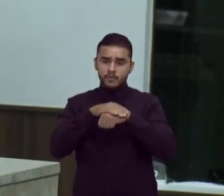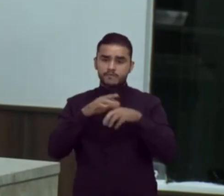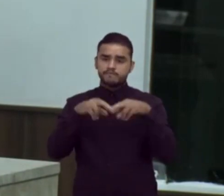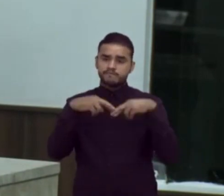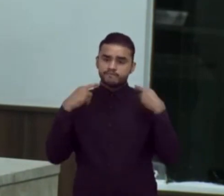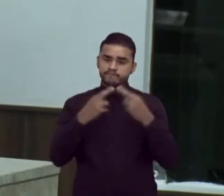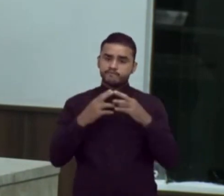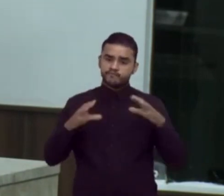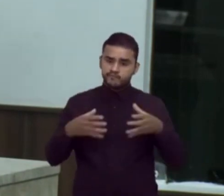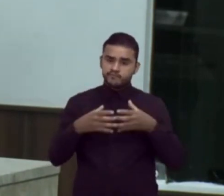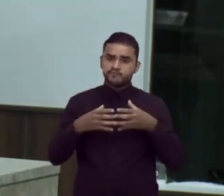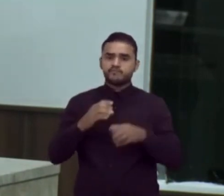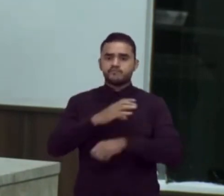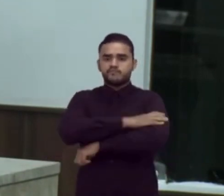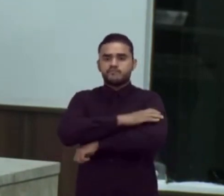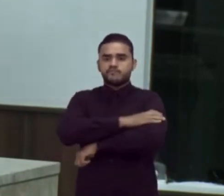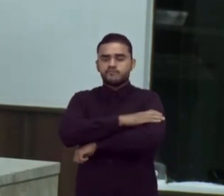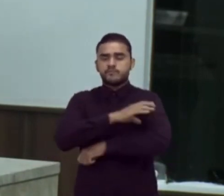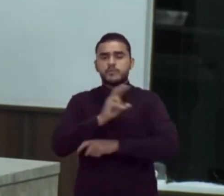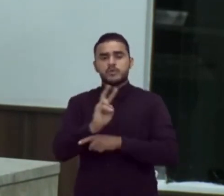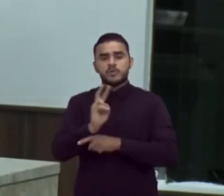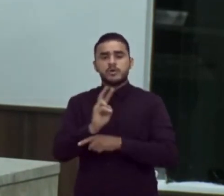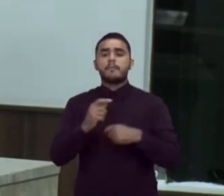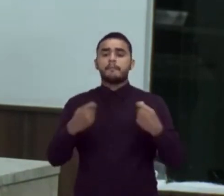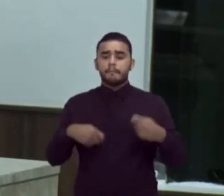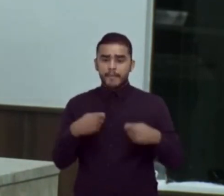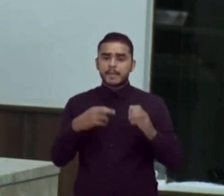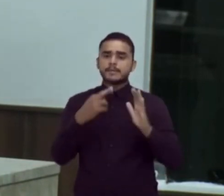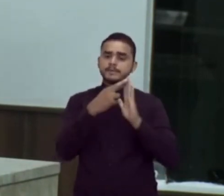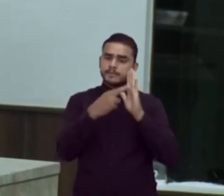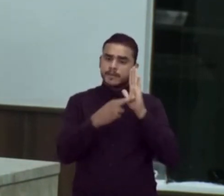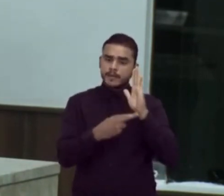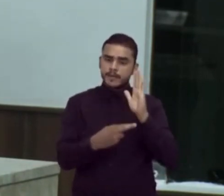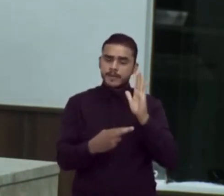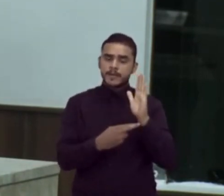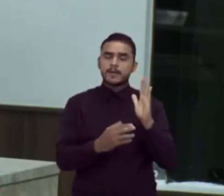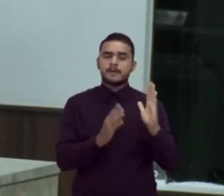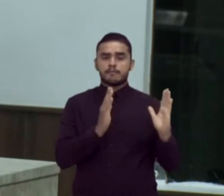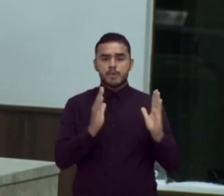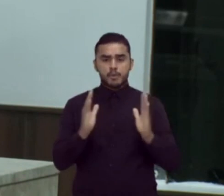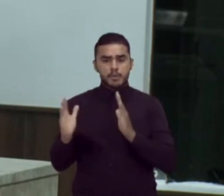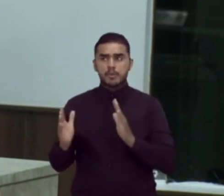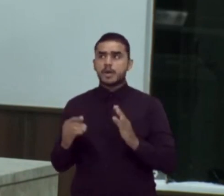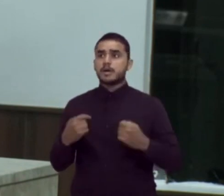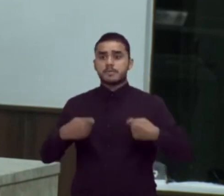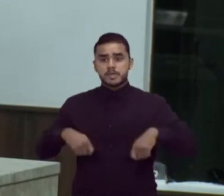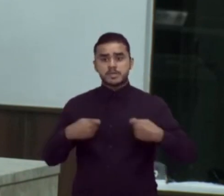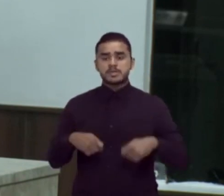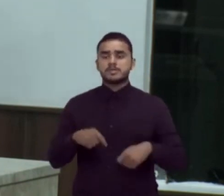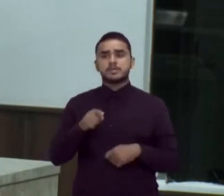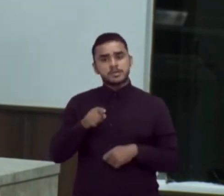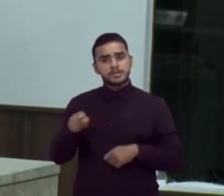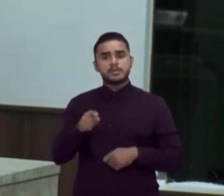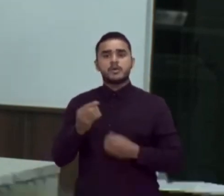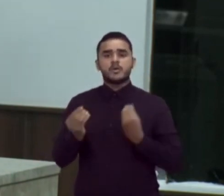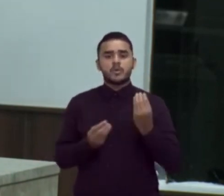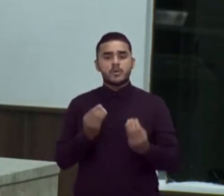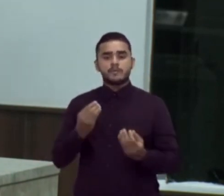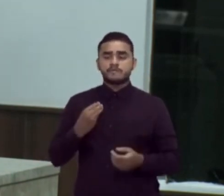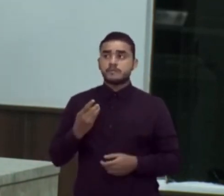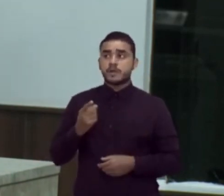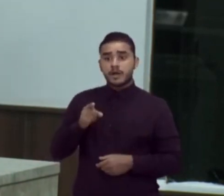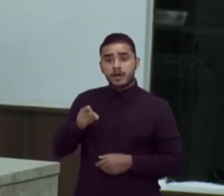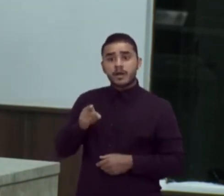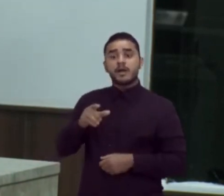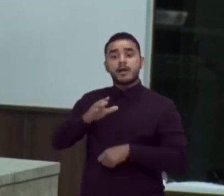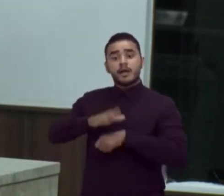dessa reunião tenha sido a adoção de um protocolo adequado para a atuação da Guarda. E, por fim, a crítica que nós